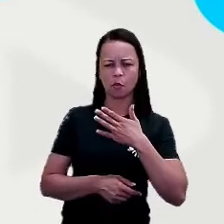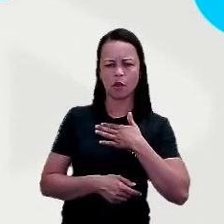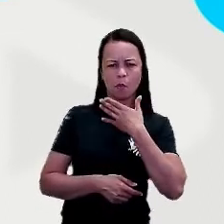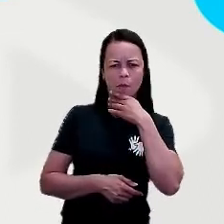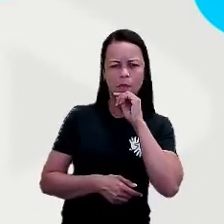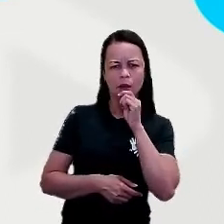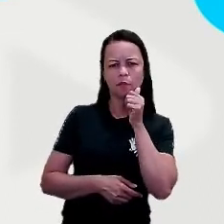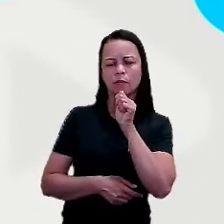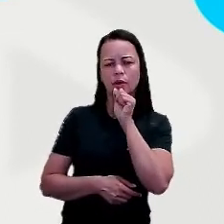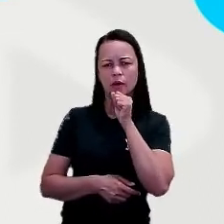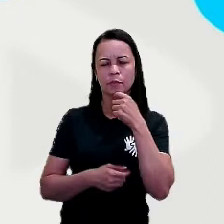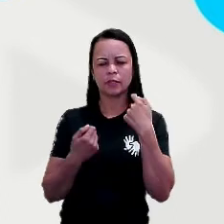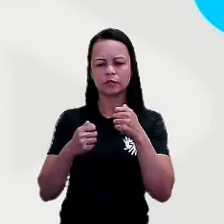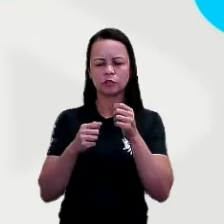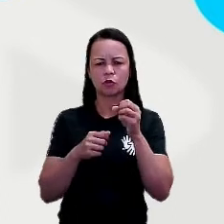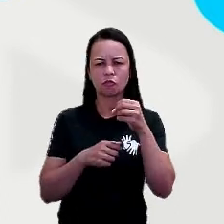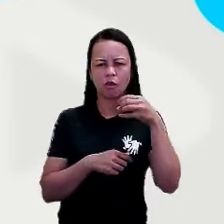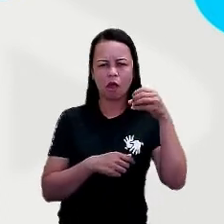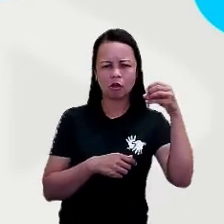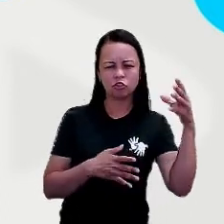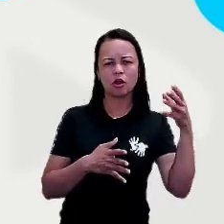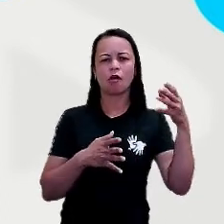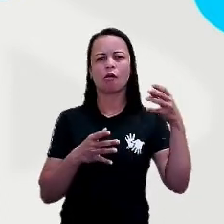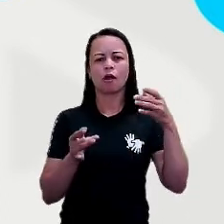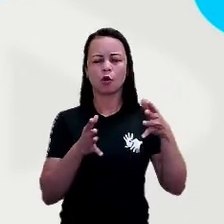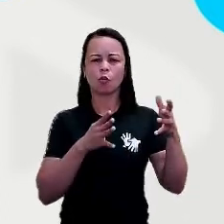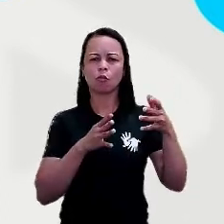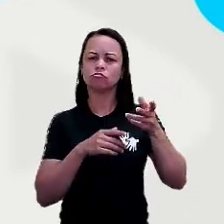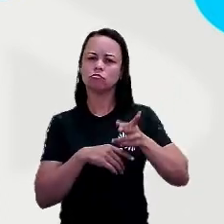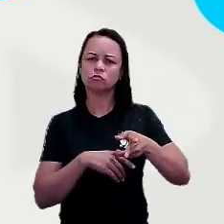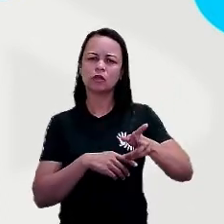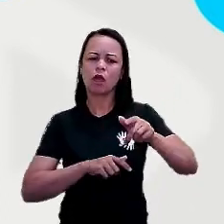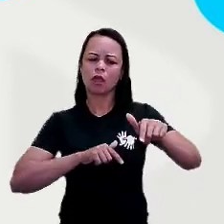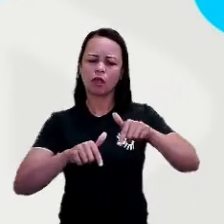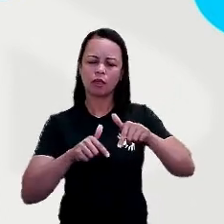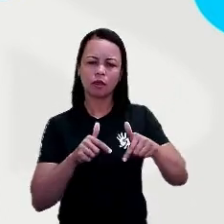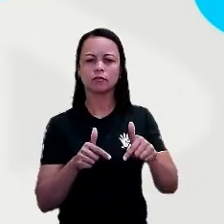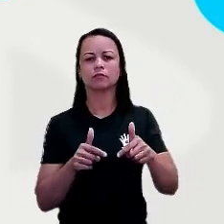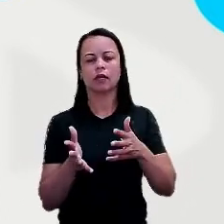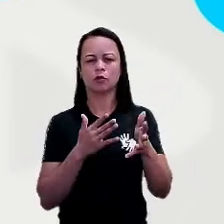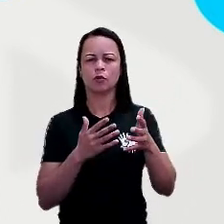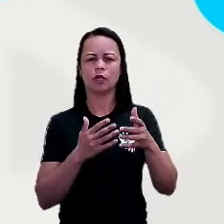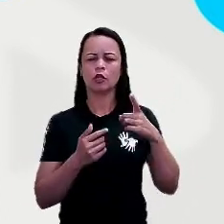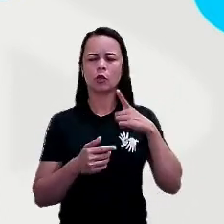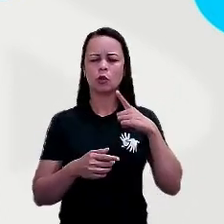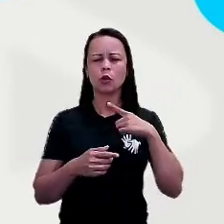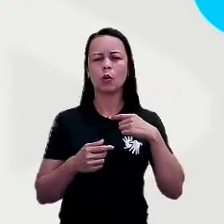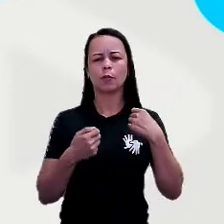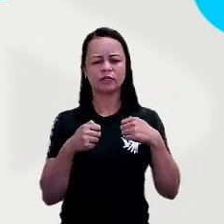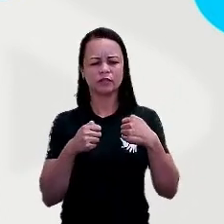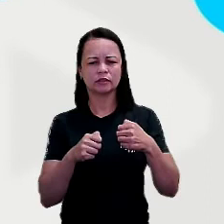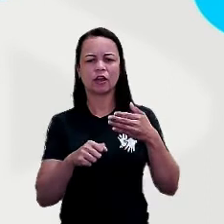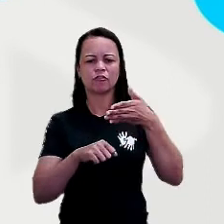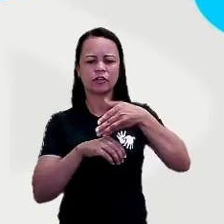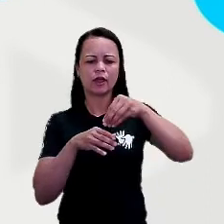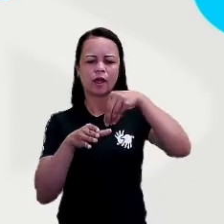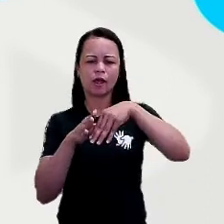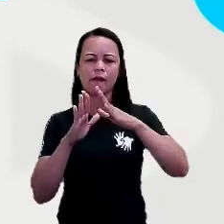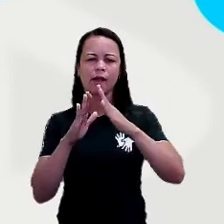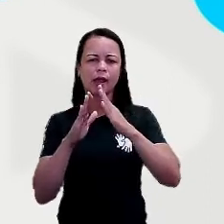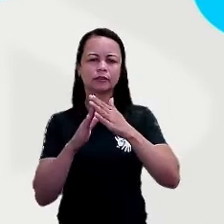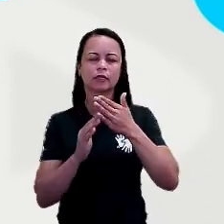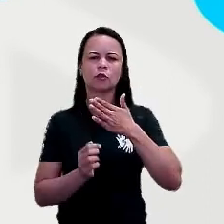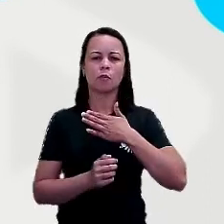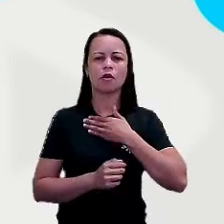precisavam viajar a trabalho com frequência e eu tinha que passar parte das férias na casa de meus avós.